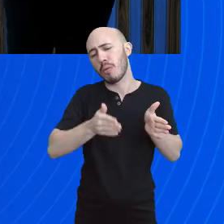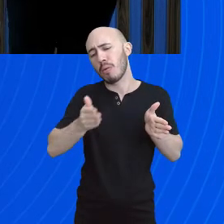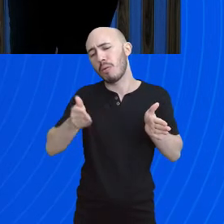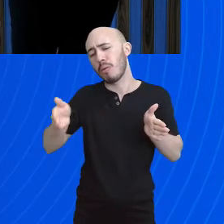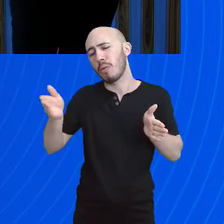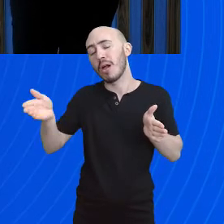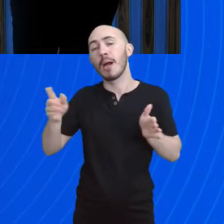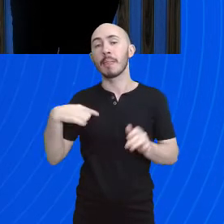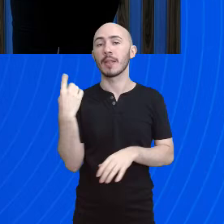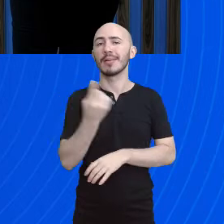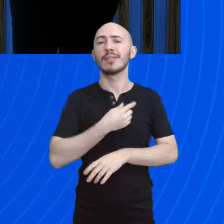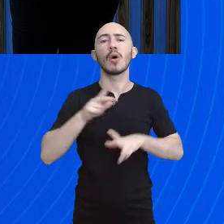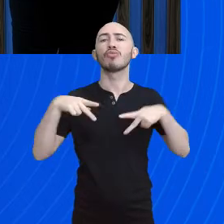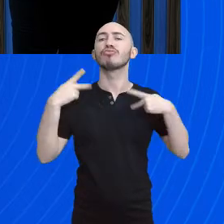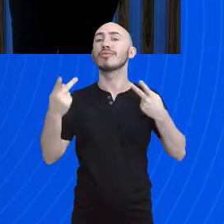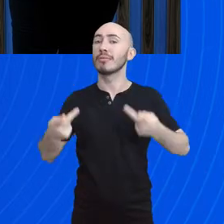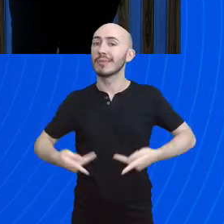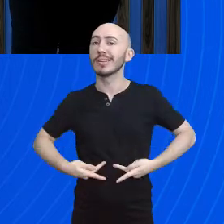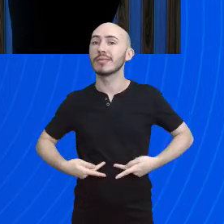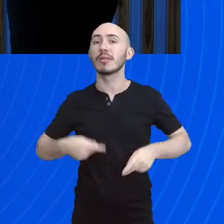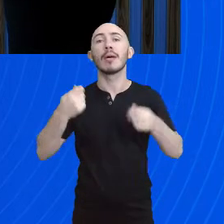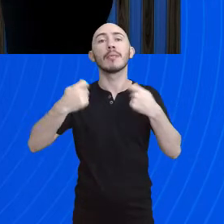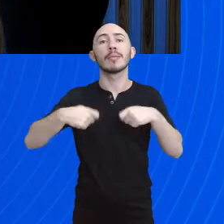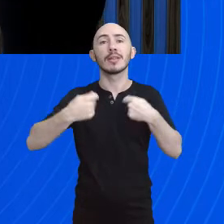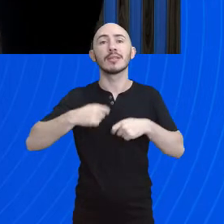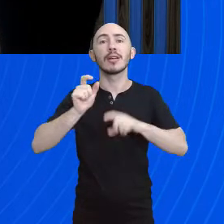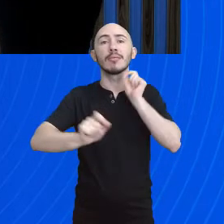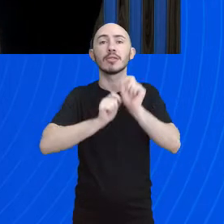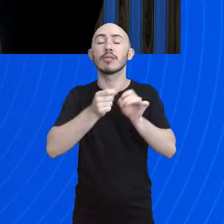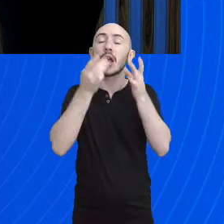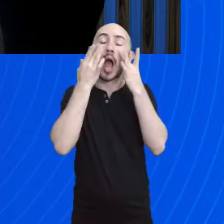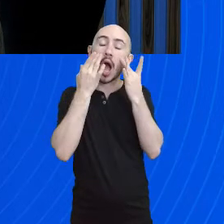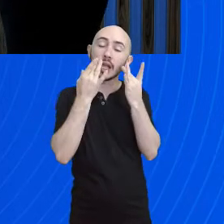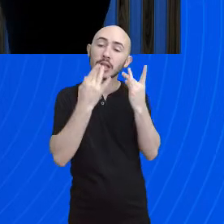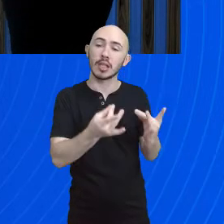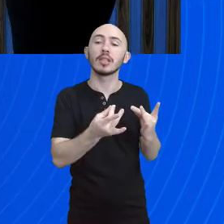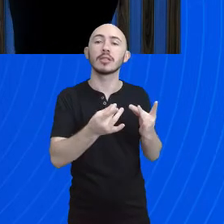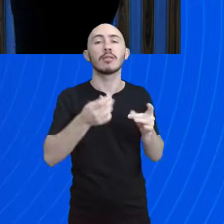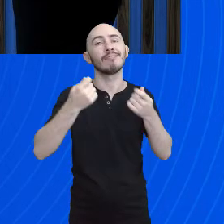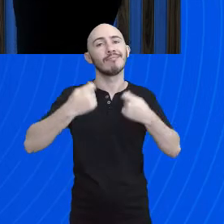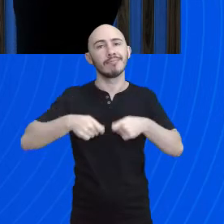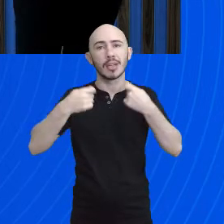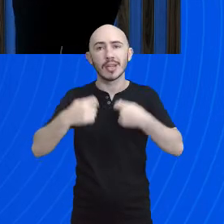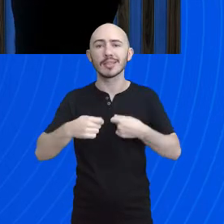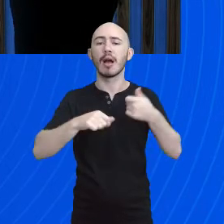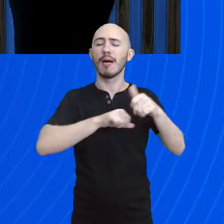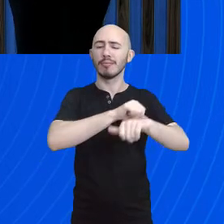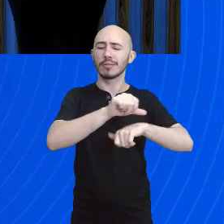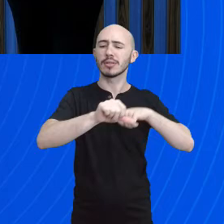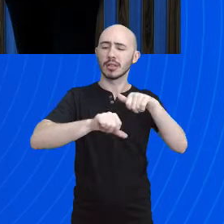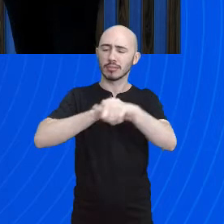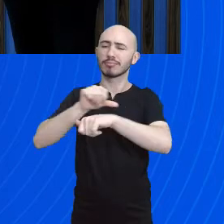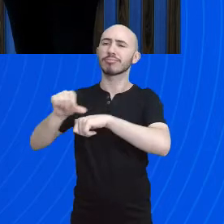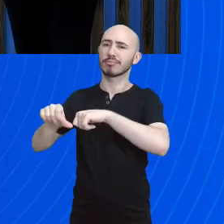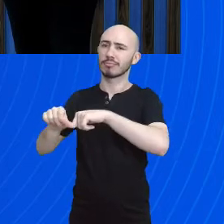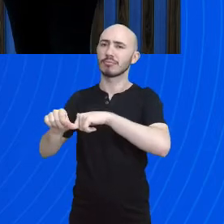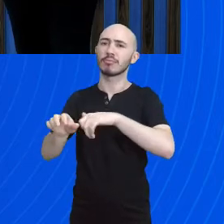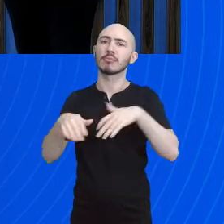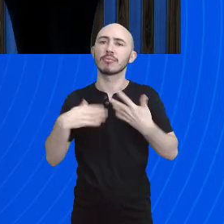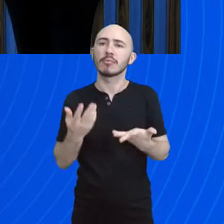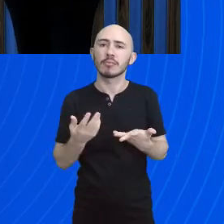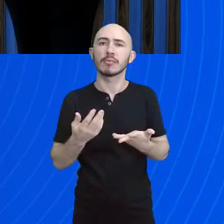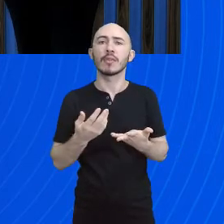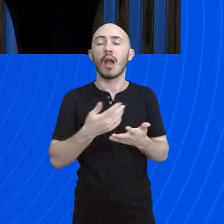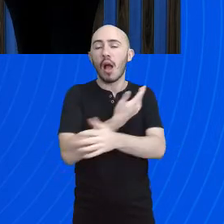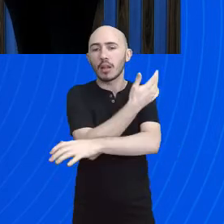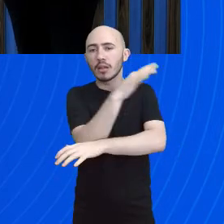seres humanos, nós devemos o quê? Observar todas essas mudanças pelas quais